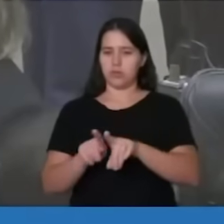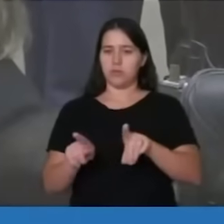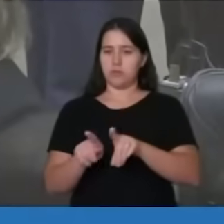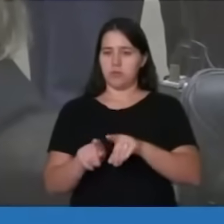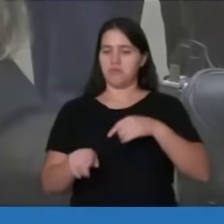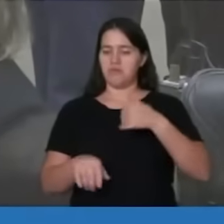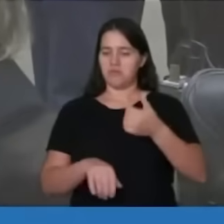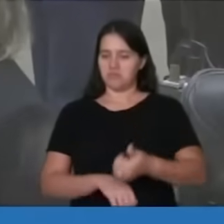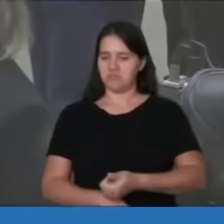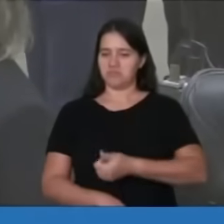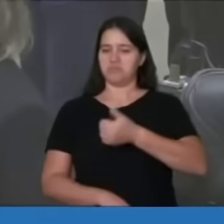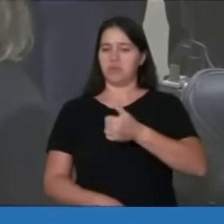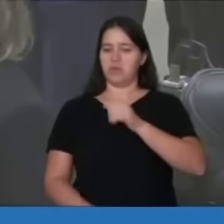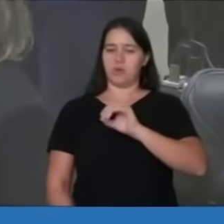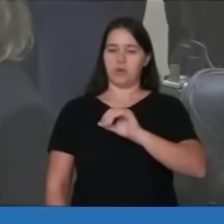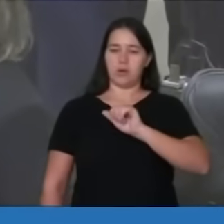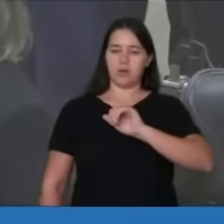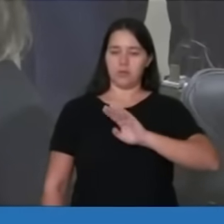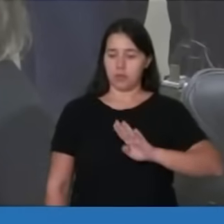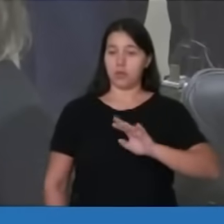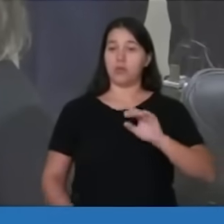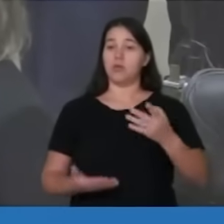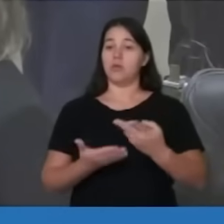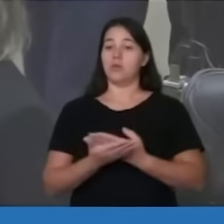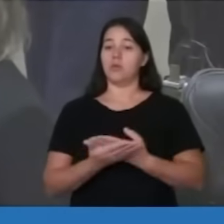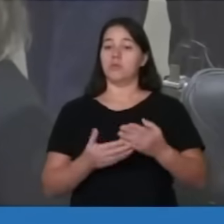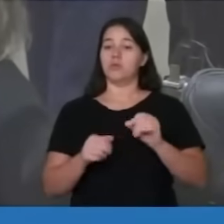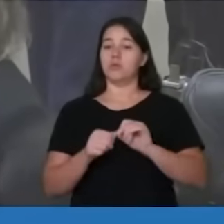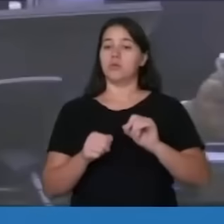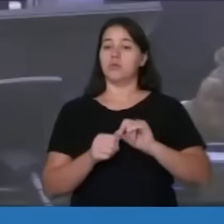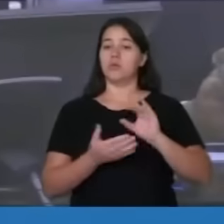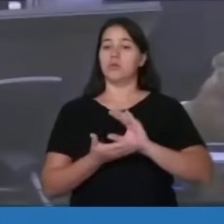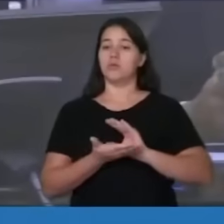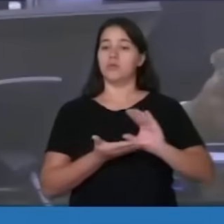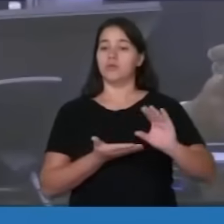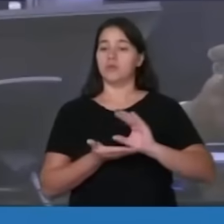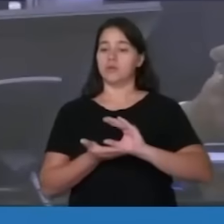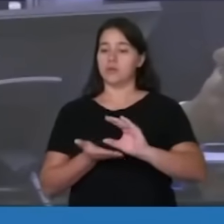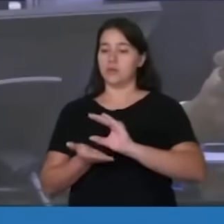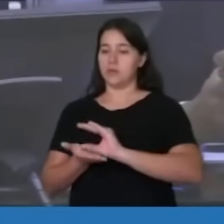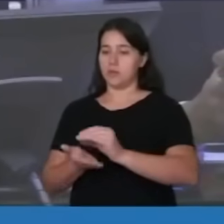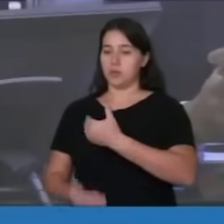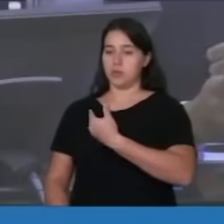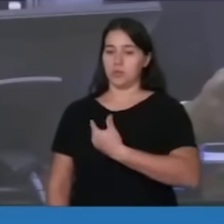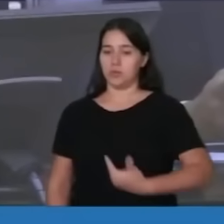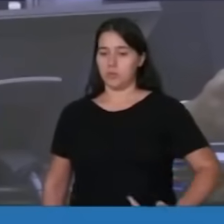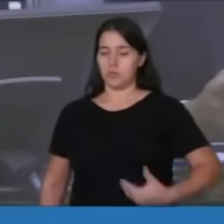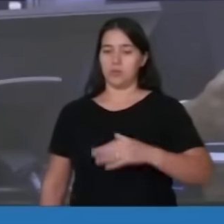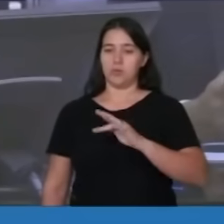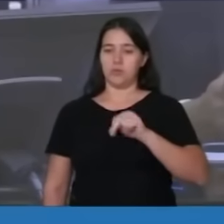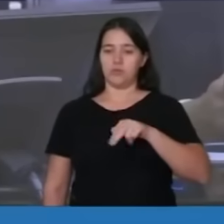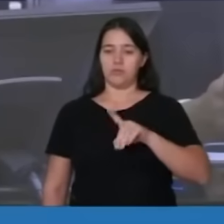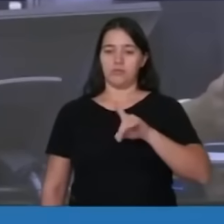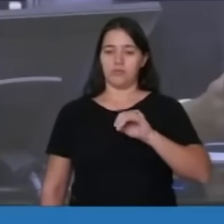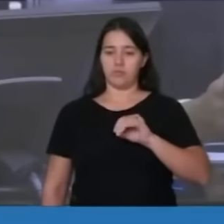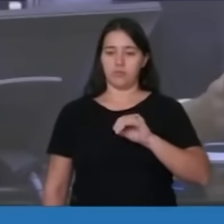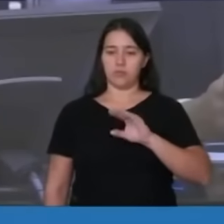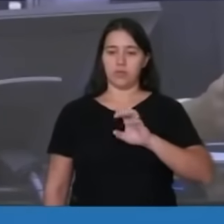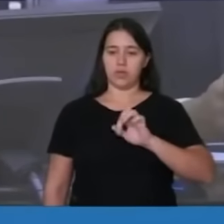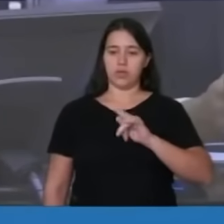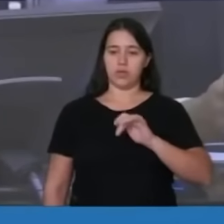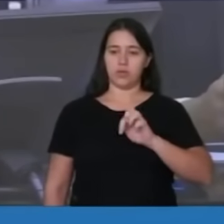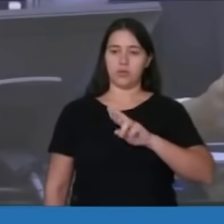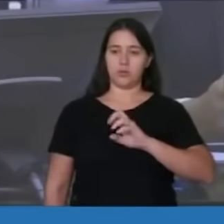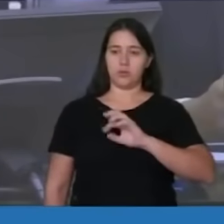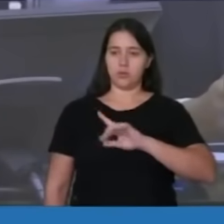naquele momento, o que fez surgir, então, a necessidade do financiamento público através do fundo eleitoral. No entanto,